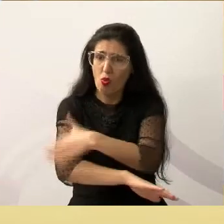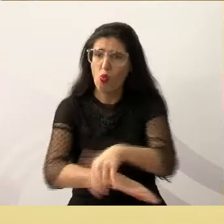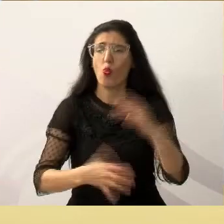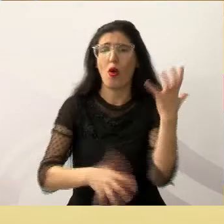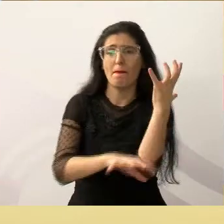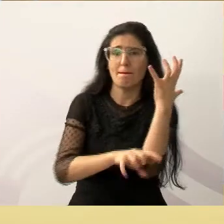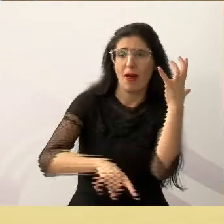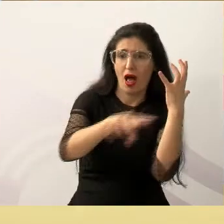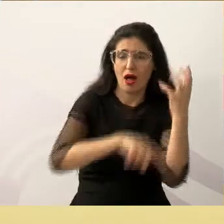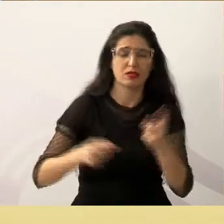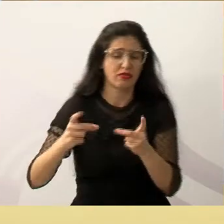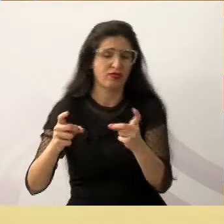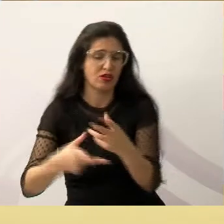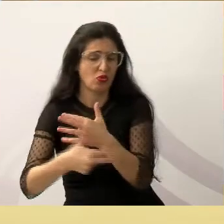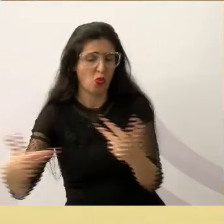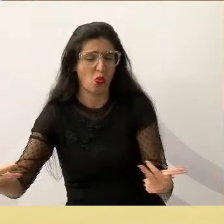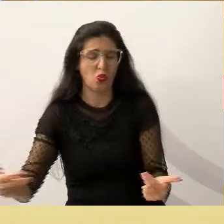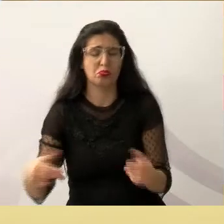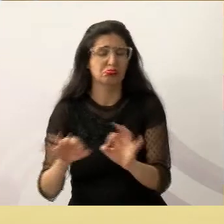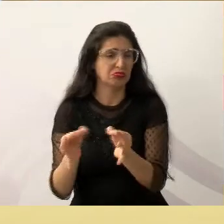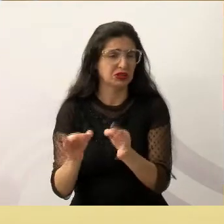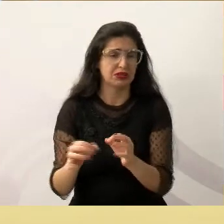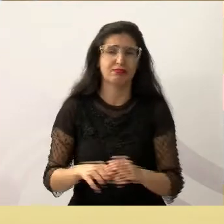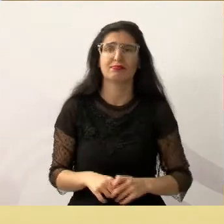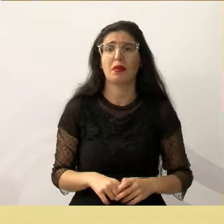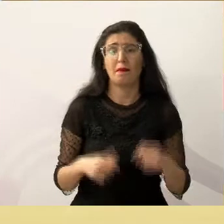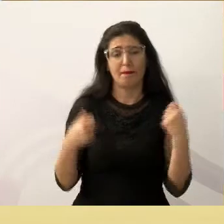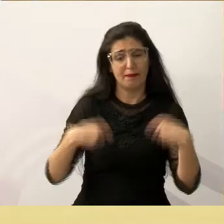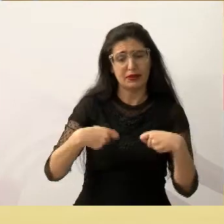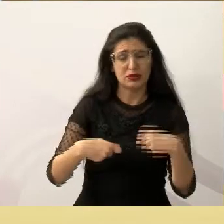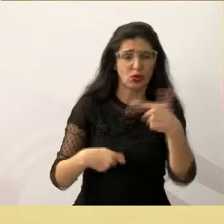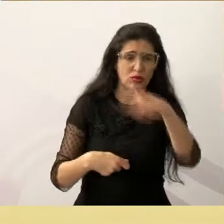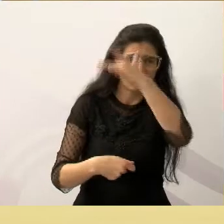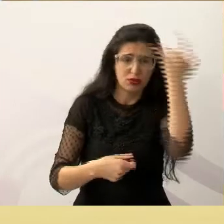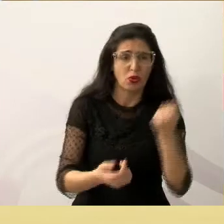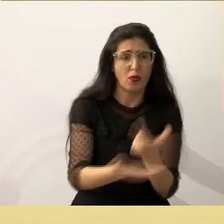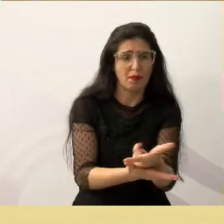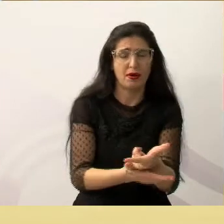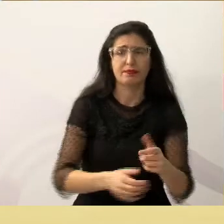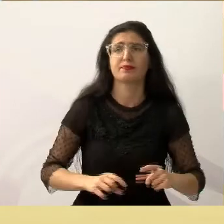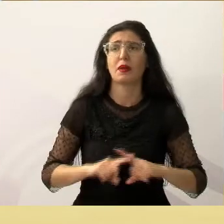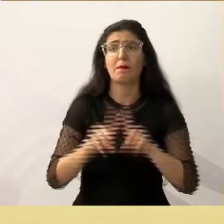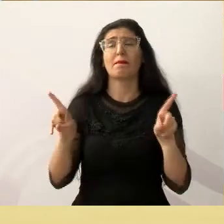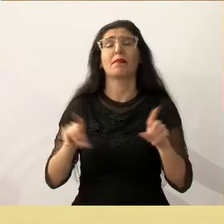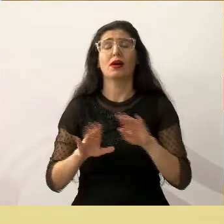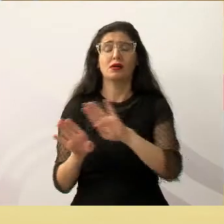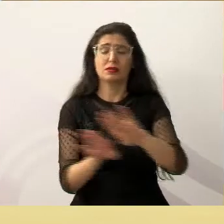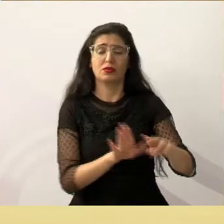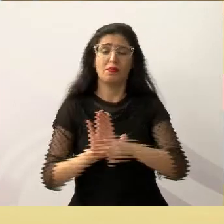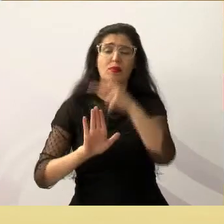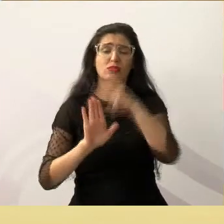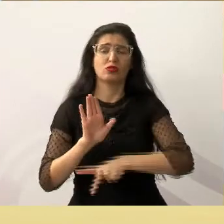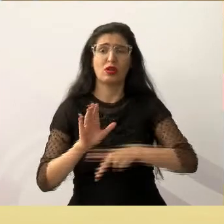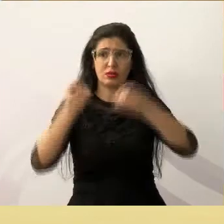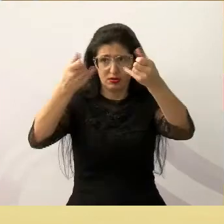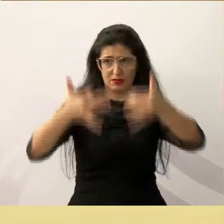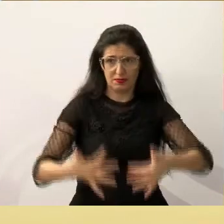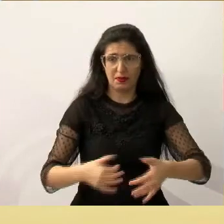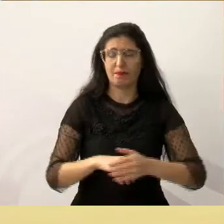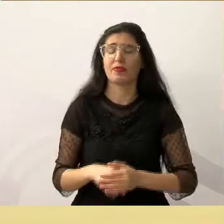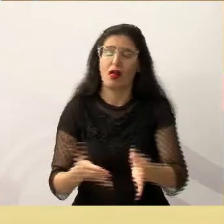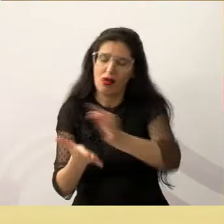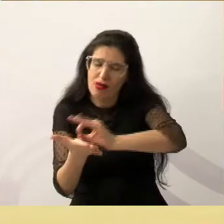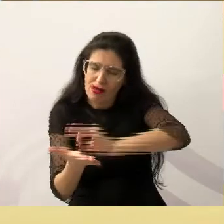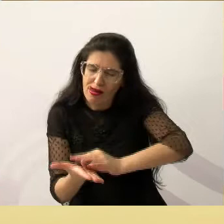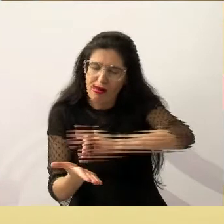desse projeto, eu apresentei umas emendas aí para esclarecimento. Porque quando fala em cadastro com a